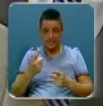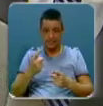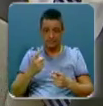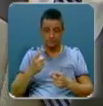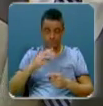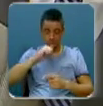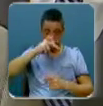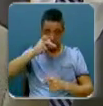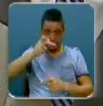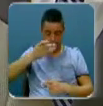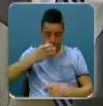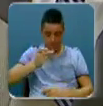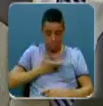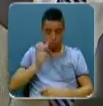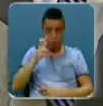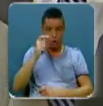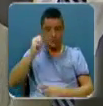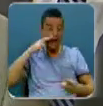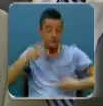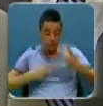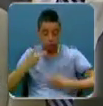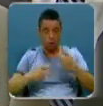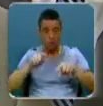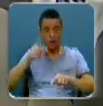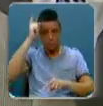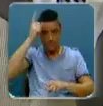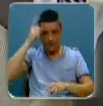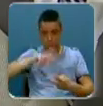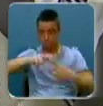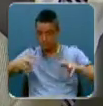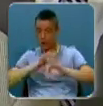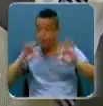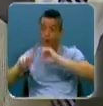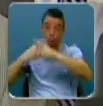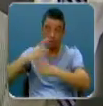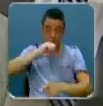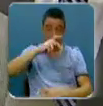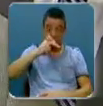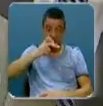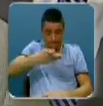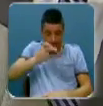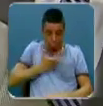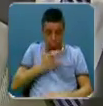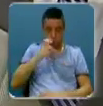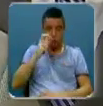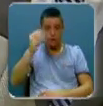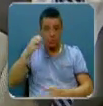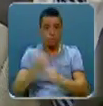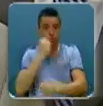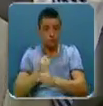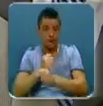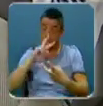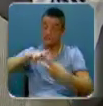outro tipo de ingresso. A avaliação que é feita para os bombeiros municipais não é igual à dos sapadores bombeiros, sendo nós ambos funcionários das